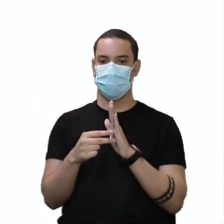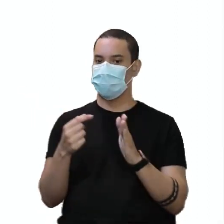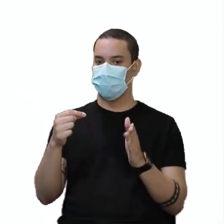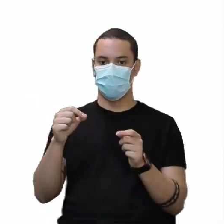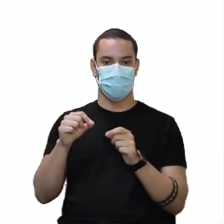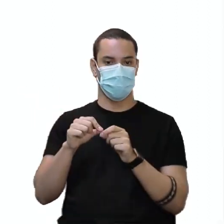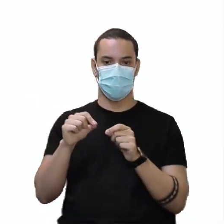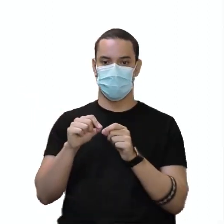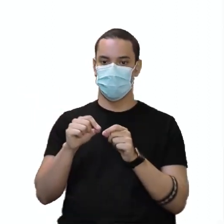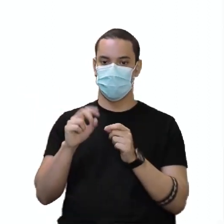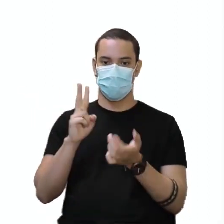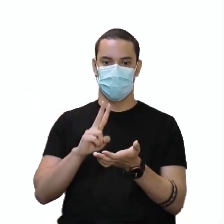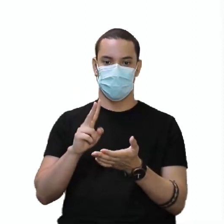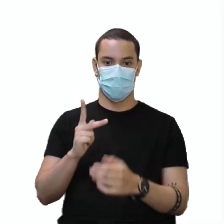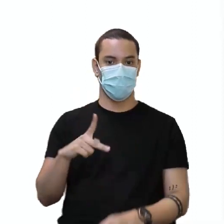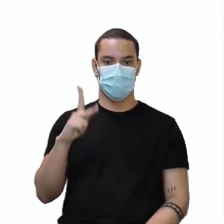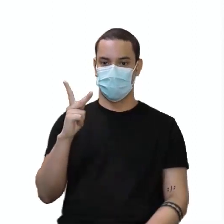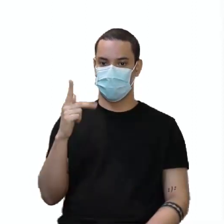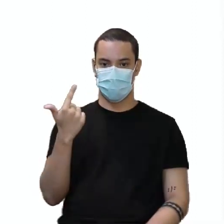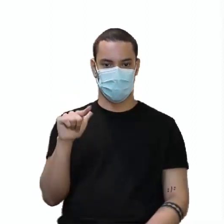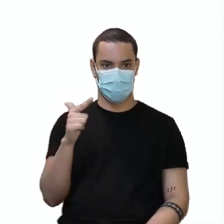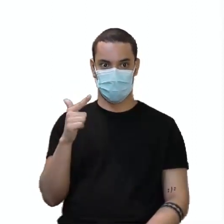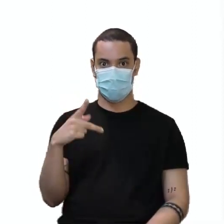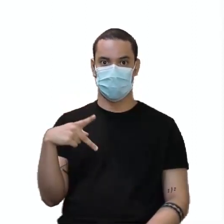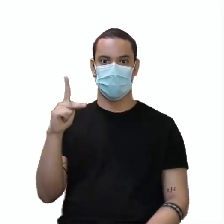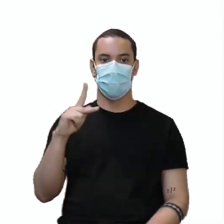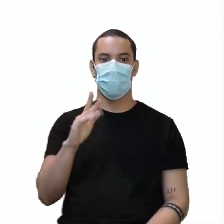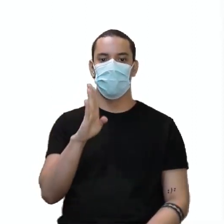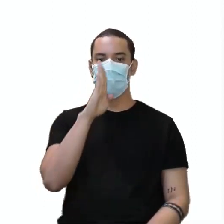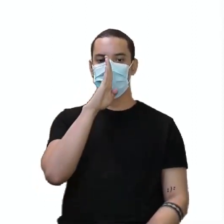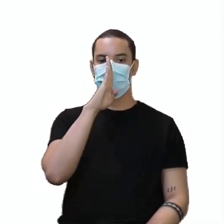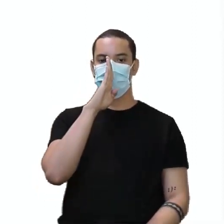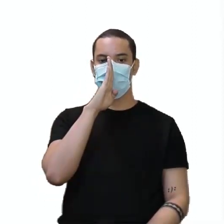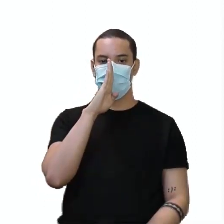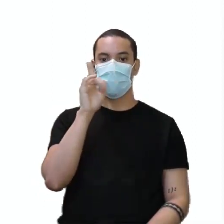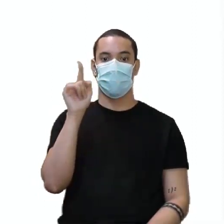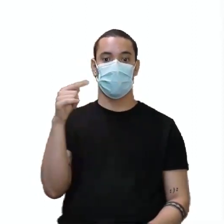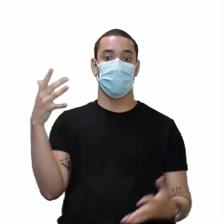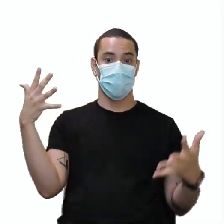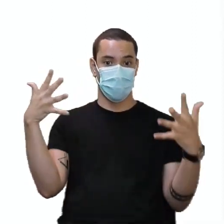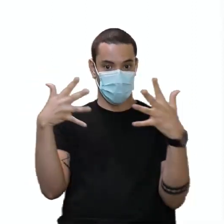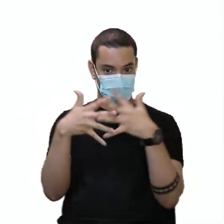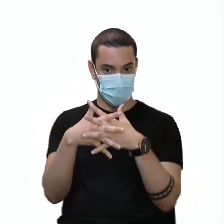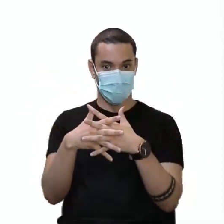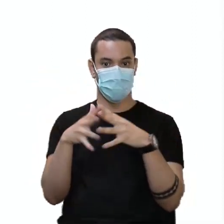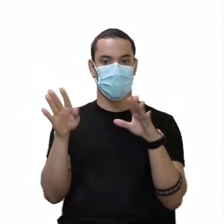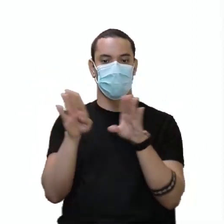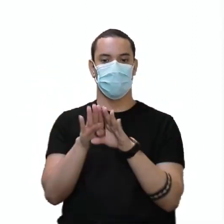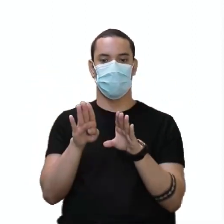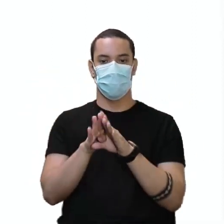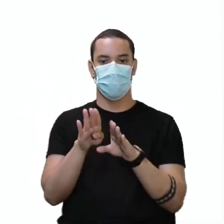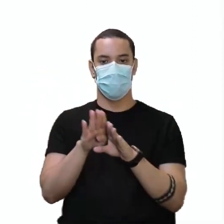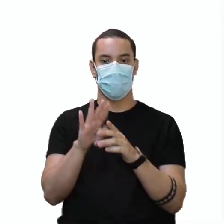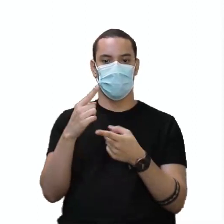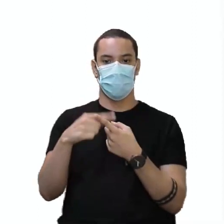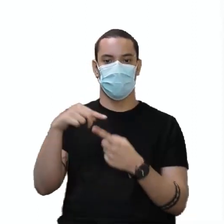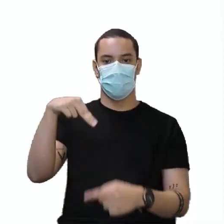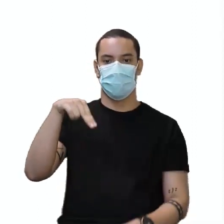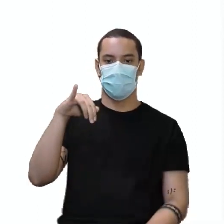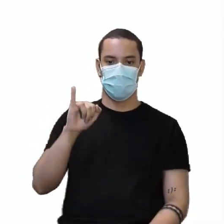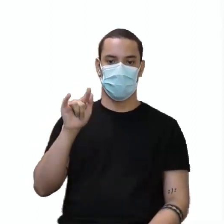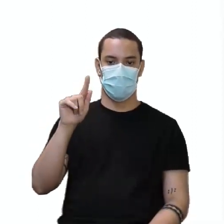vou falar o K, tá, gente? Ela vai ser, inclusive, é uma confusing word, porque a palavra nights em inglês